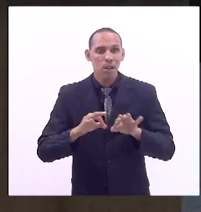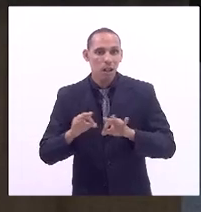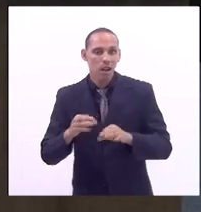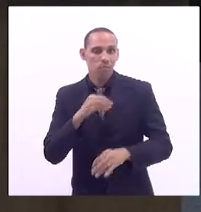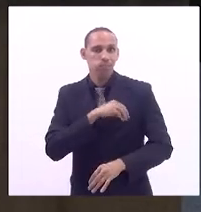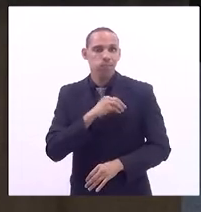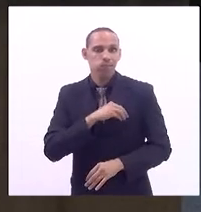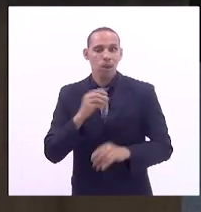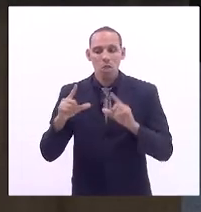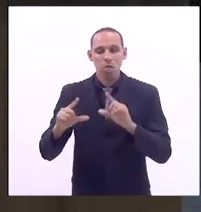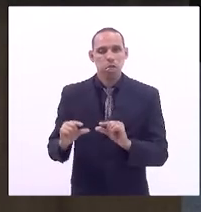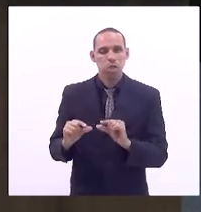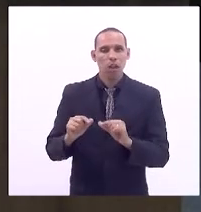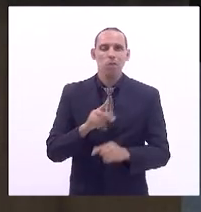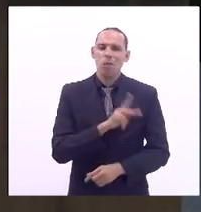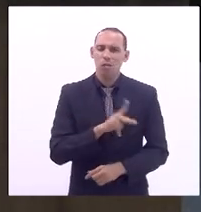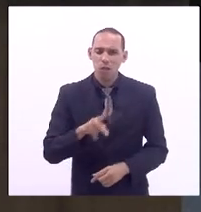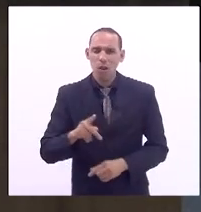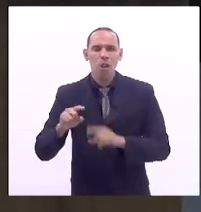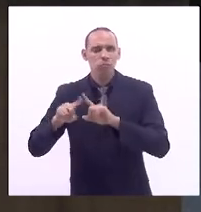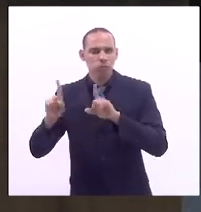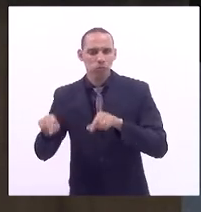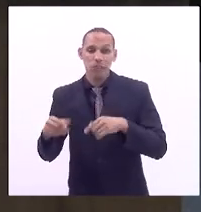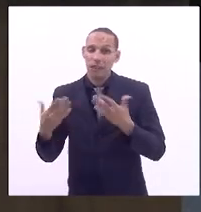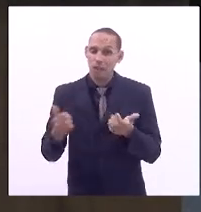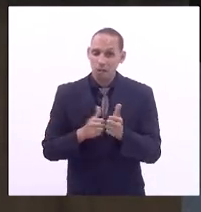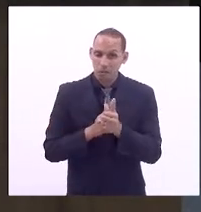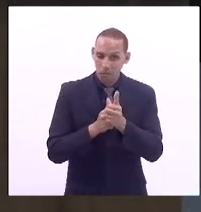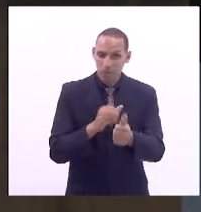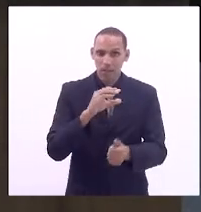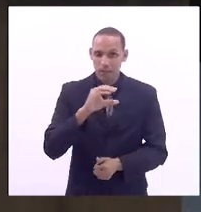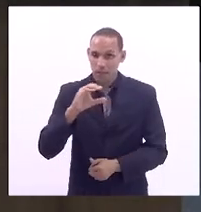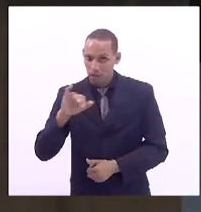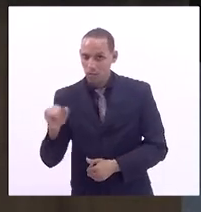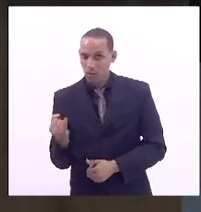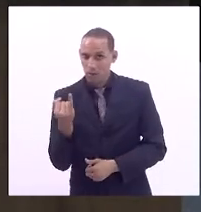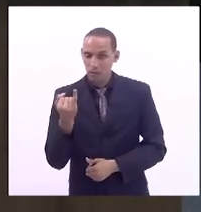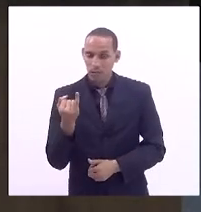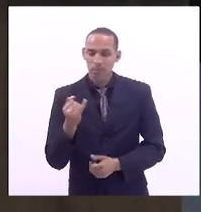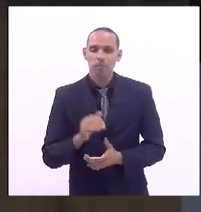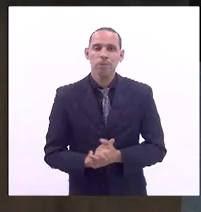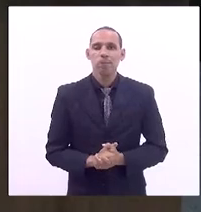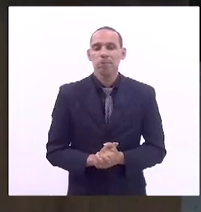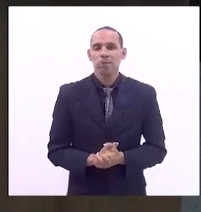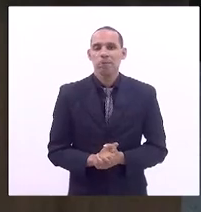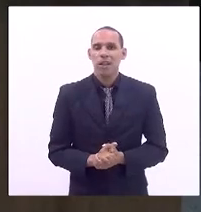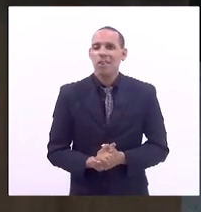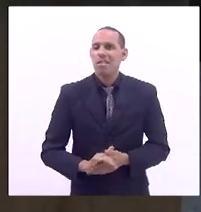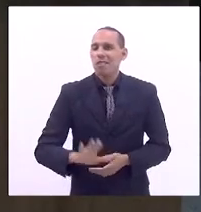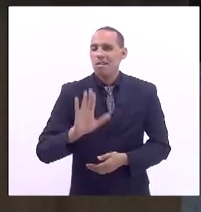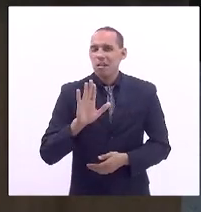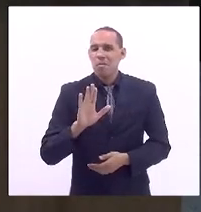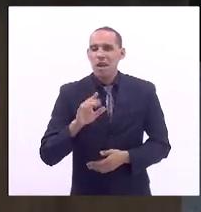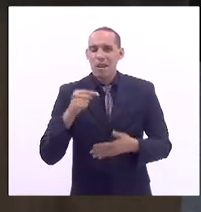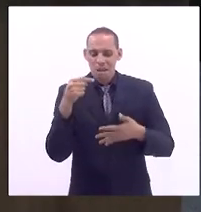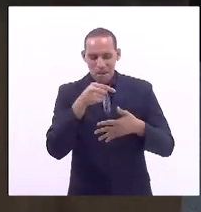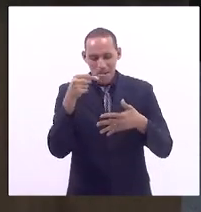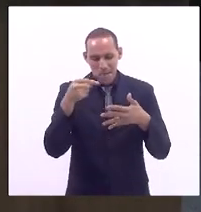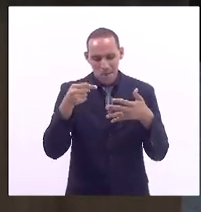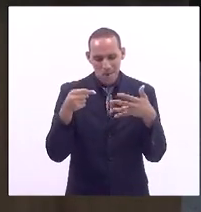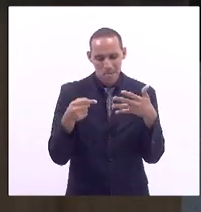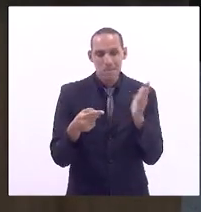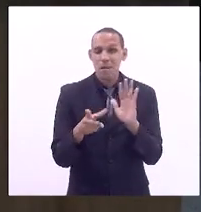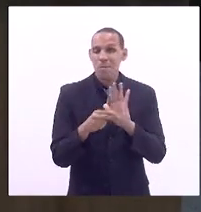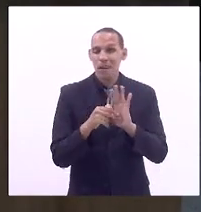tanto professor os funcionários eu vou acompanhar o parecer da ccj é amado já tem uma série de emendas